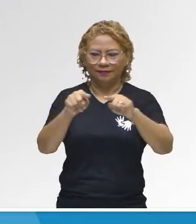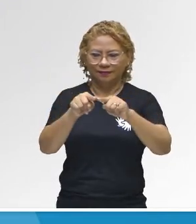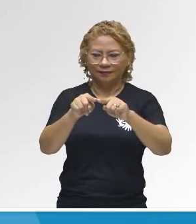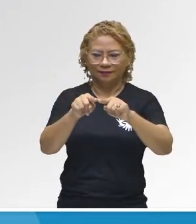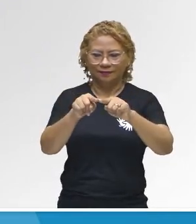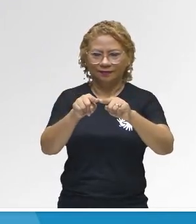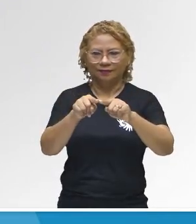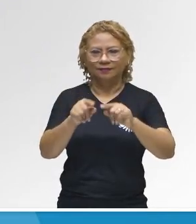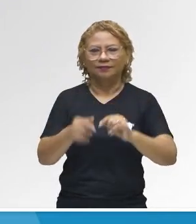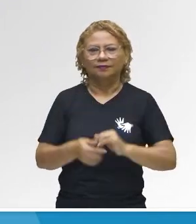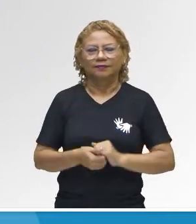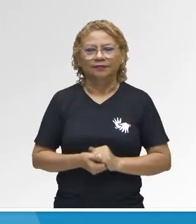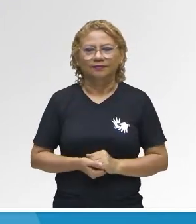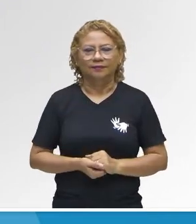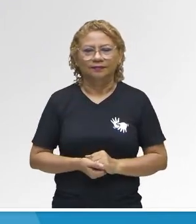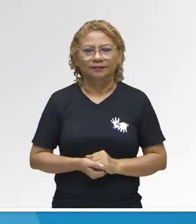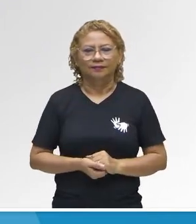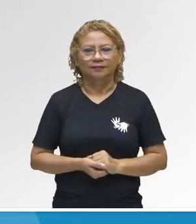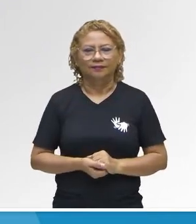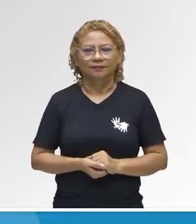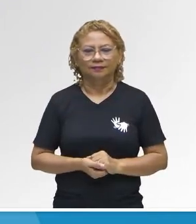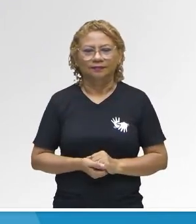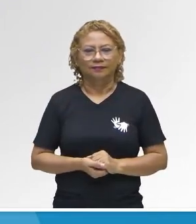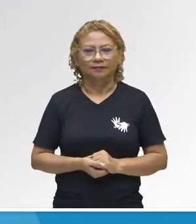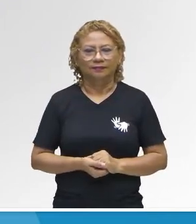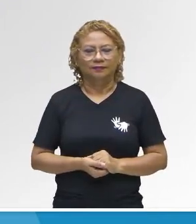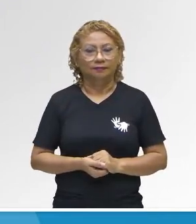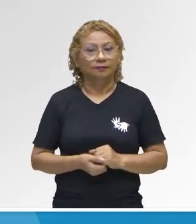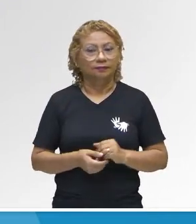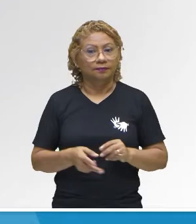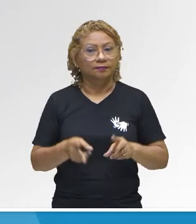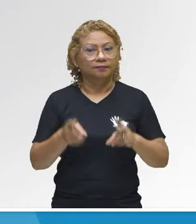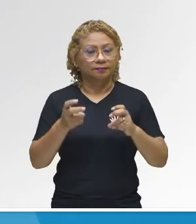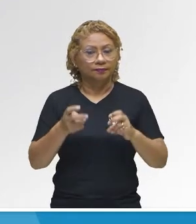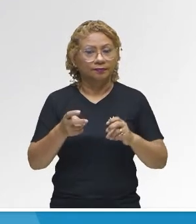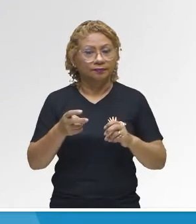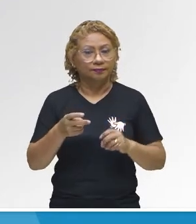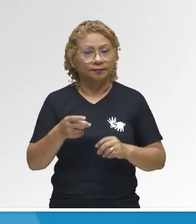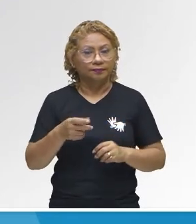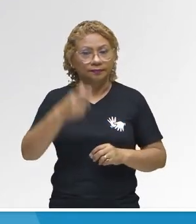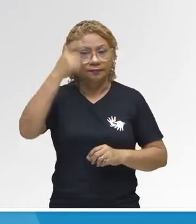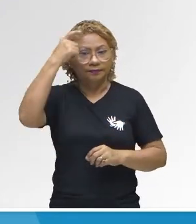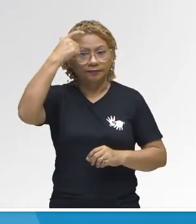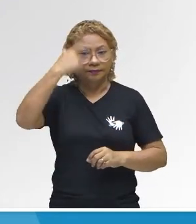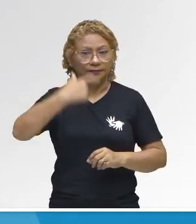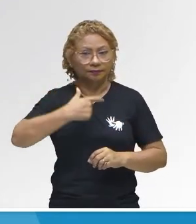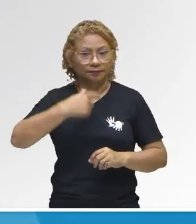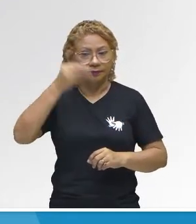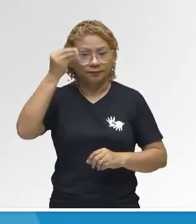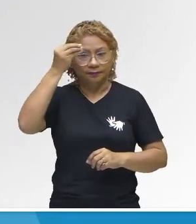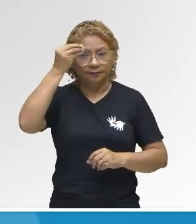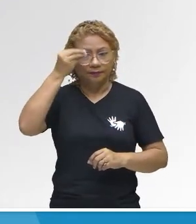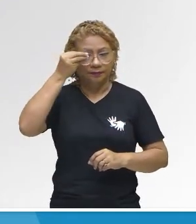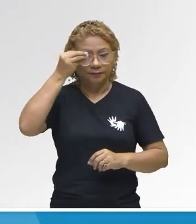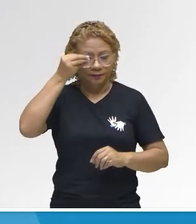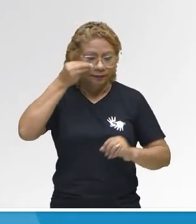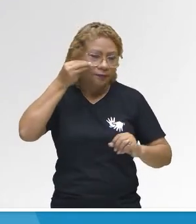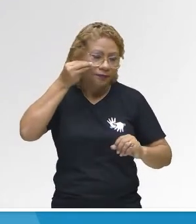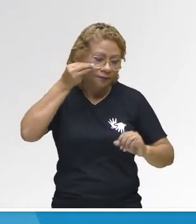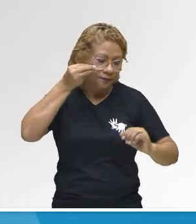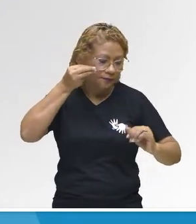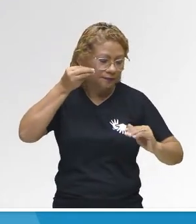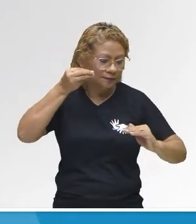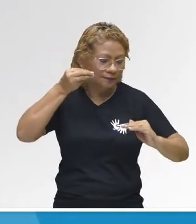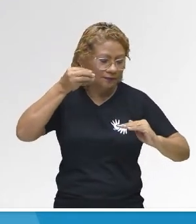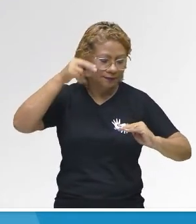Aqui no plano horizontal. A mesma coisa vai acontecer quando eu projetar. Vejam que